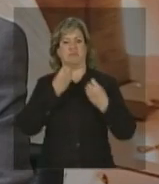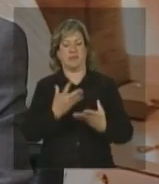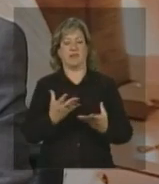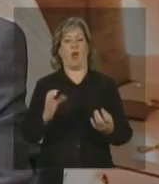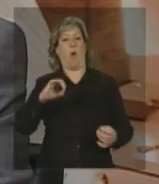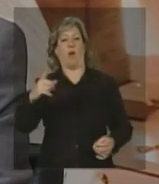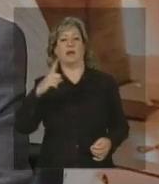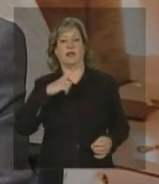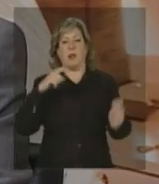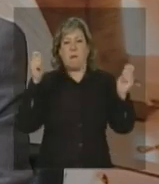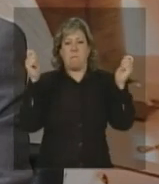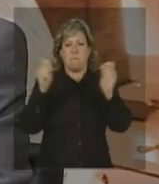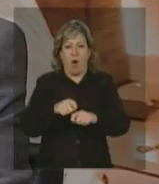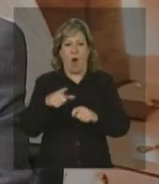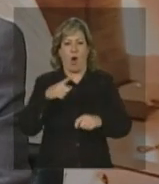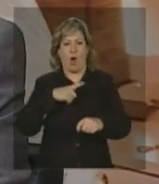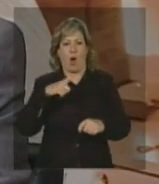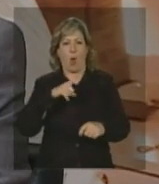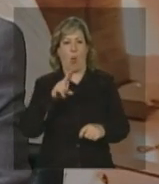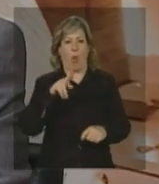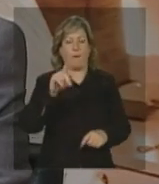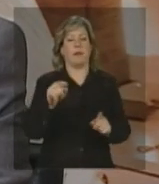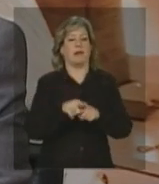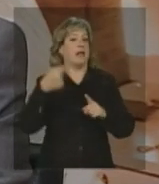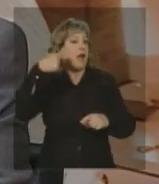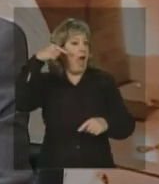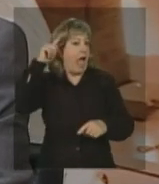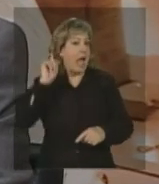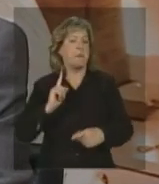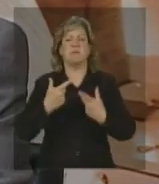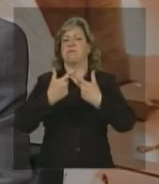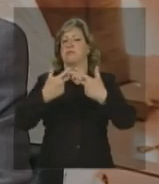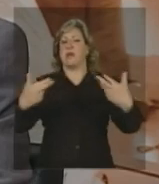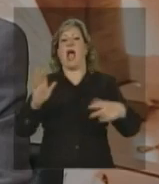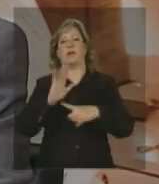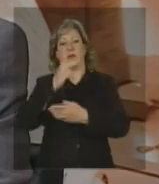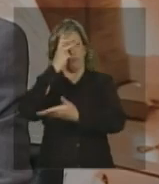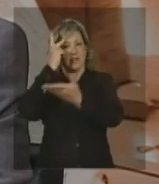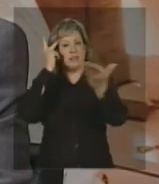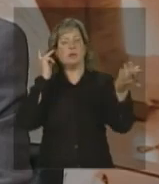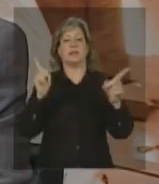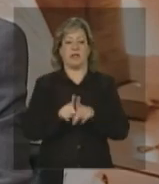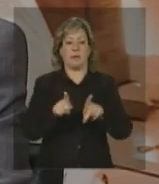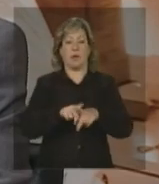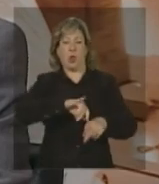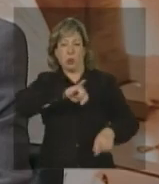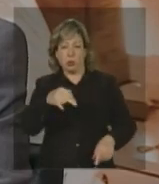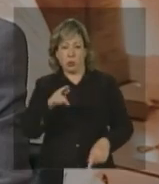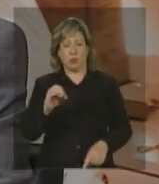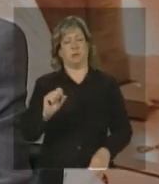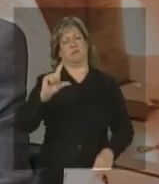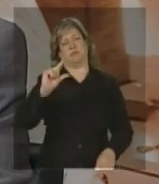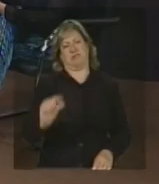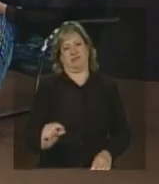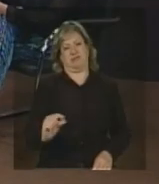de alto poder de definição, um aparelho auditivo, e aí facilitar a vida dessas pessoas. E o juro, ó, bem baixinho,